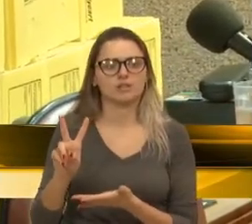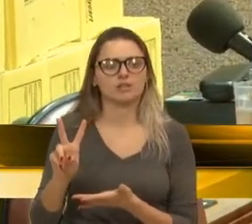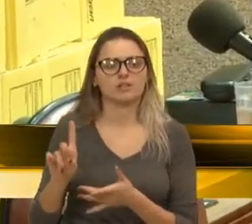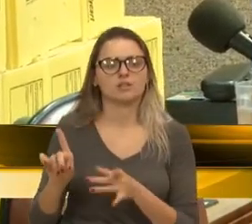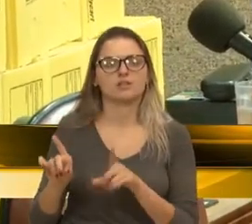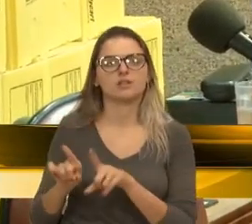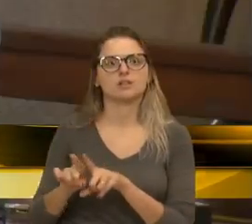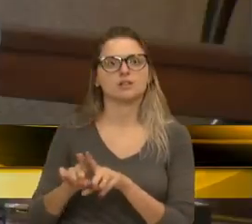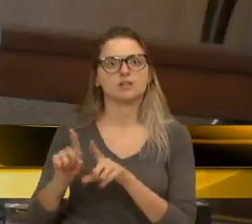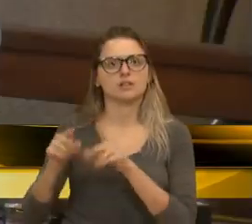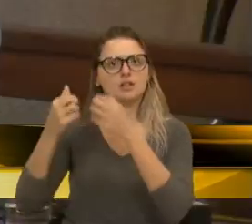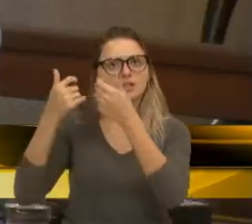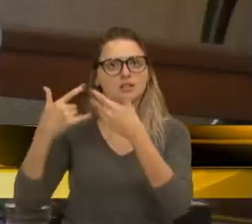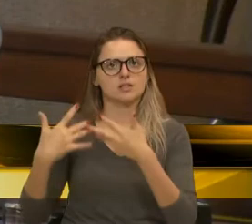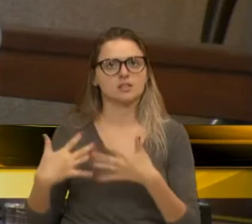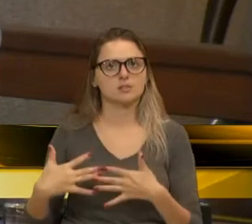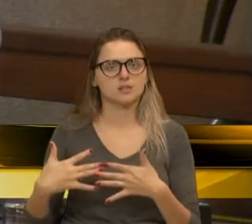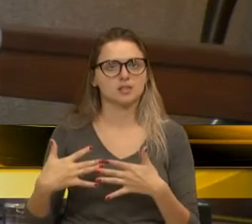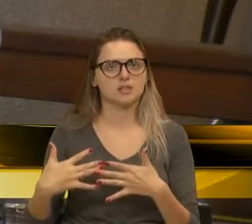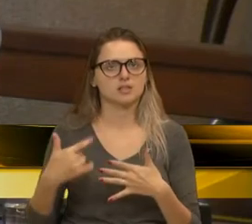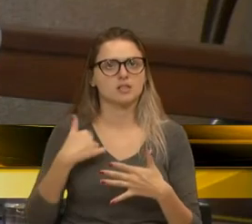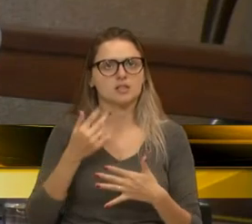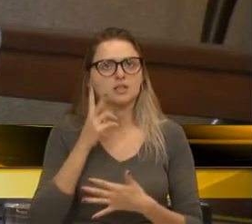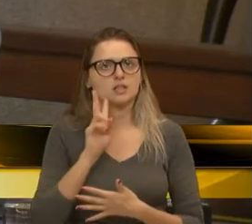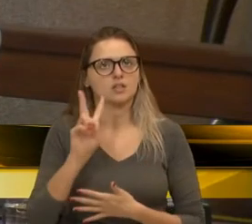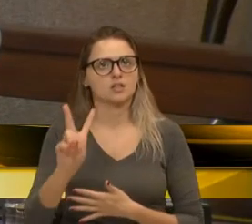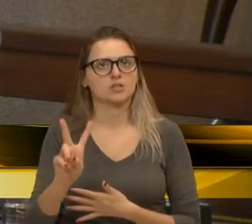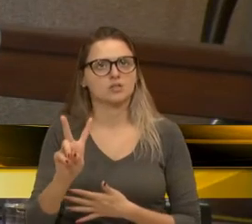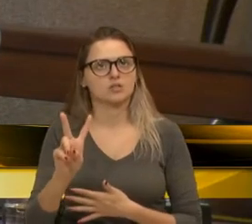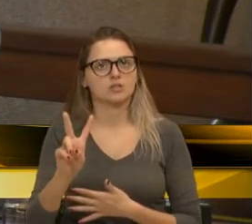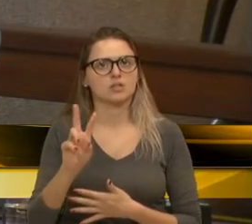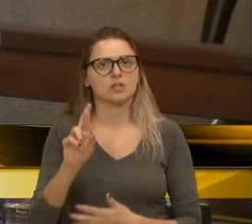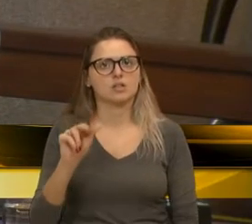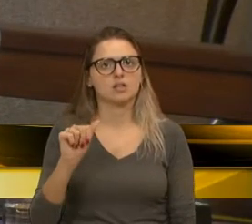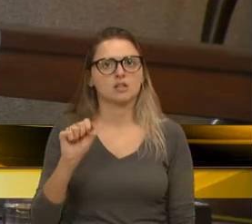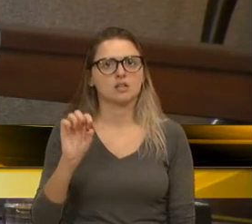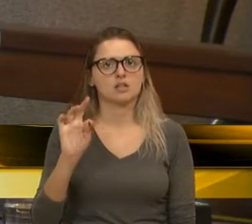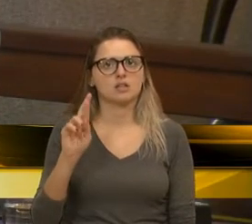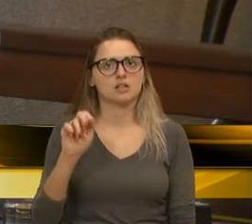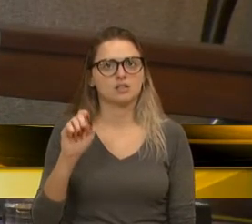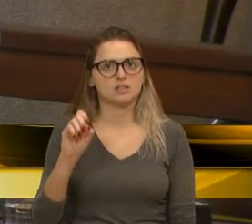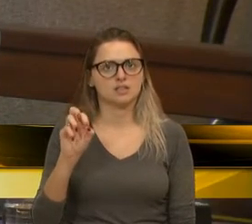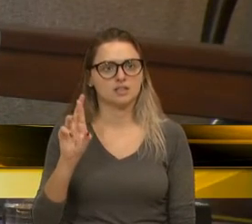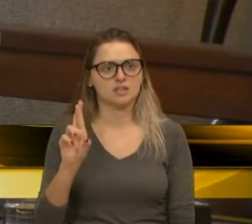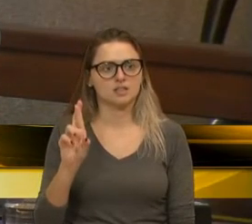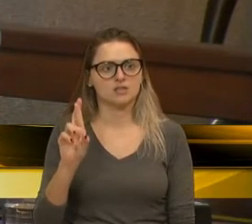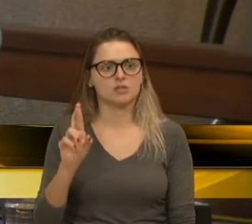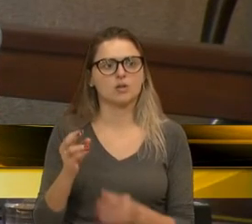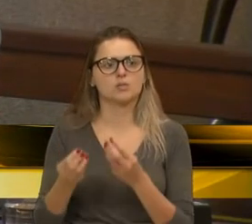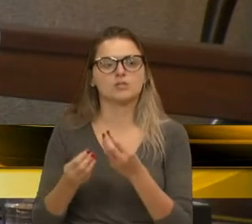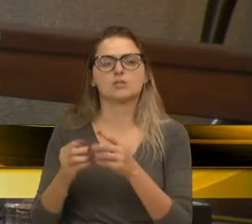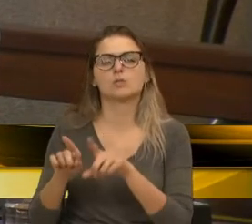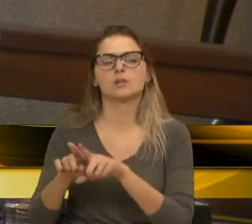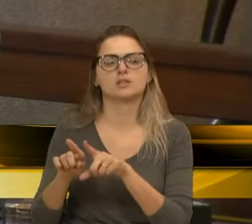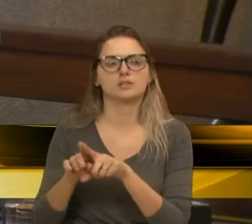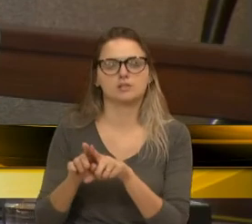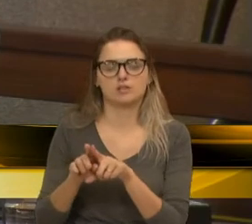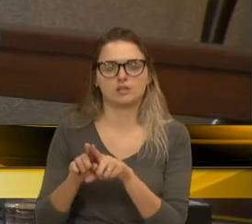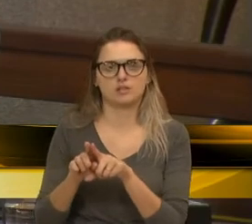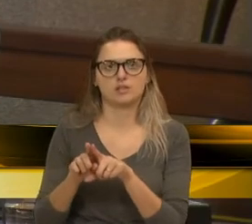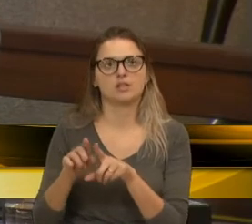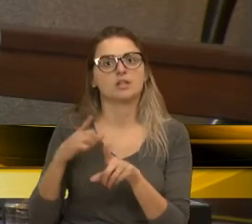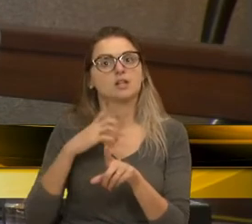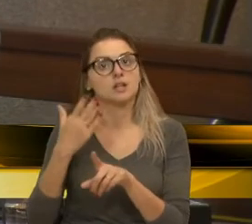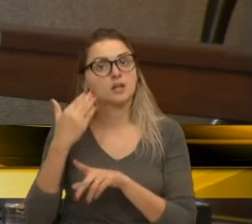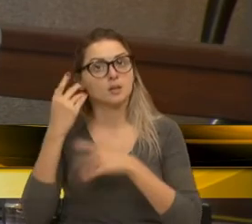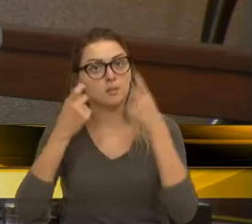atentamente essa prestação de conta, eu não vi aí exigência de rastreador no controle, eu vi falar em planilha. Isso é um item também que nos